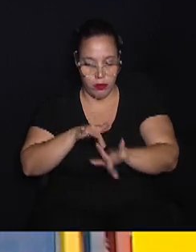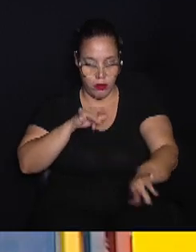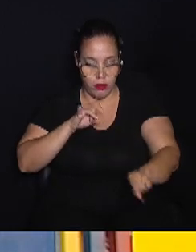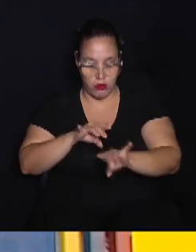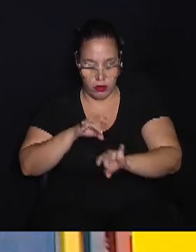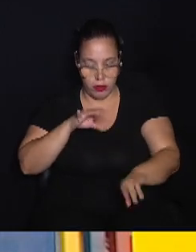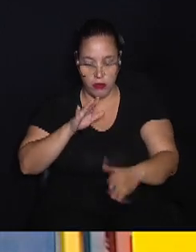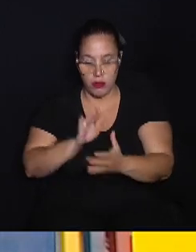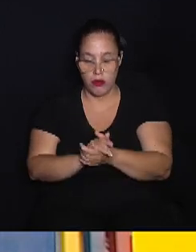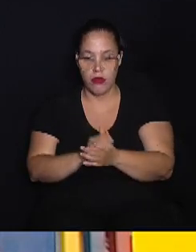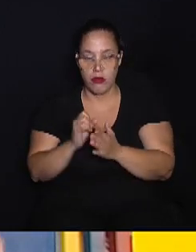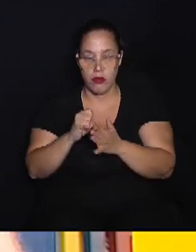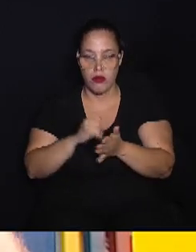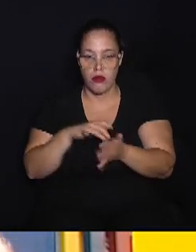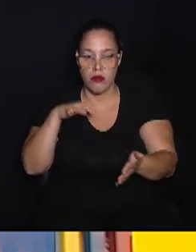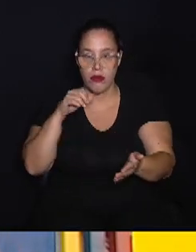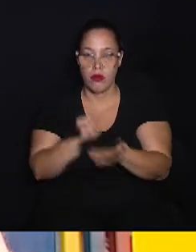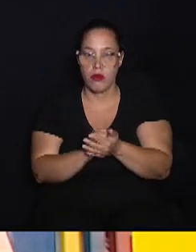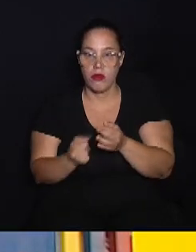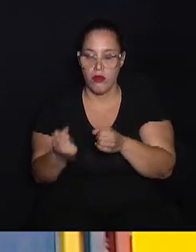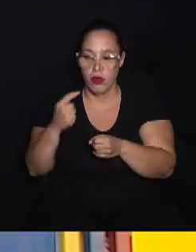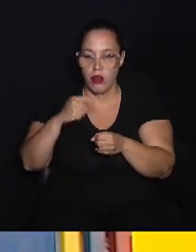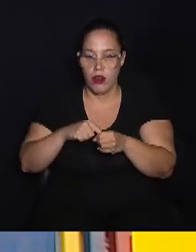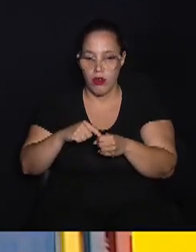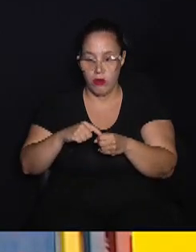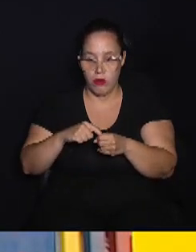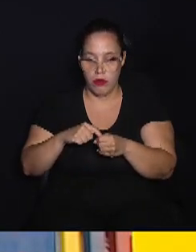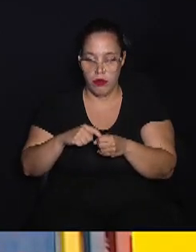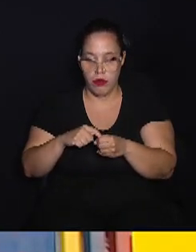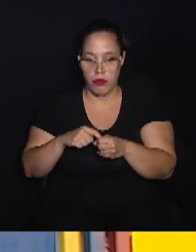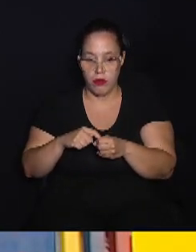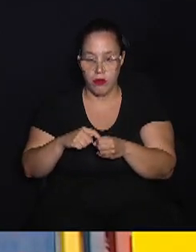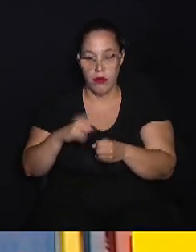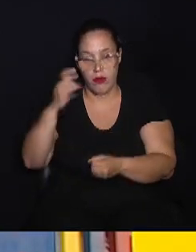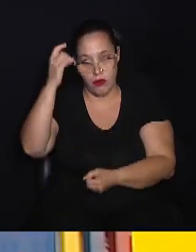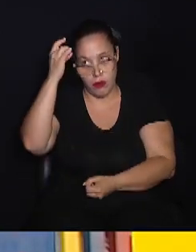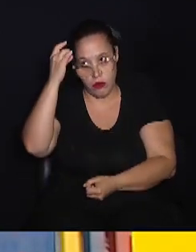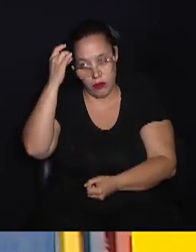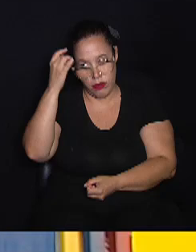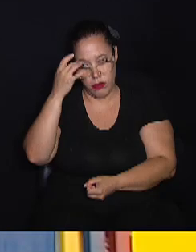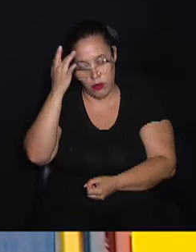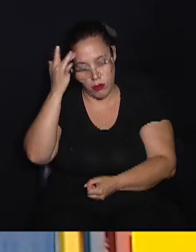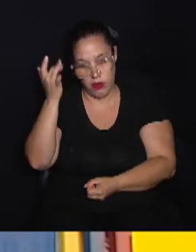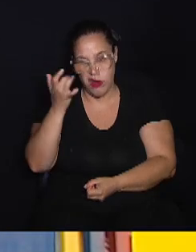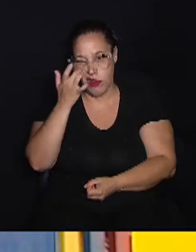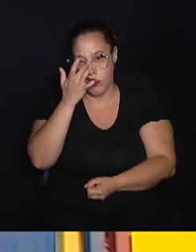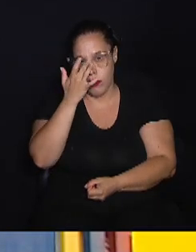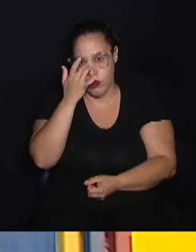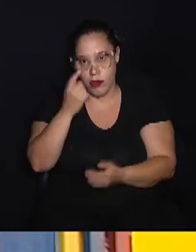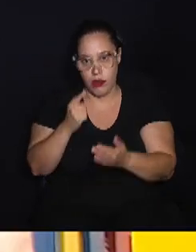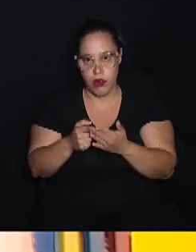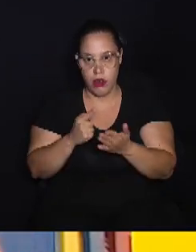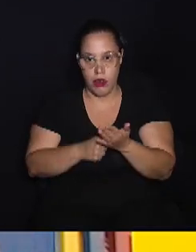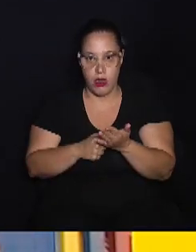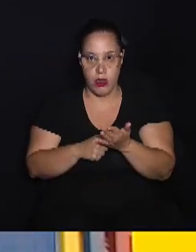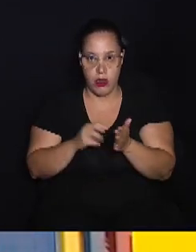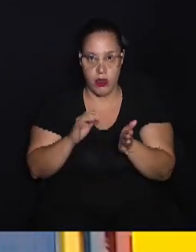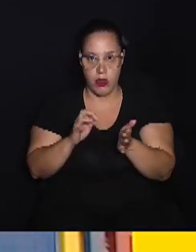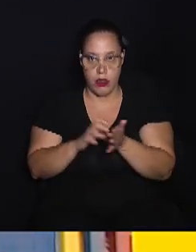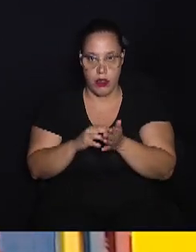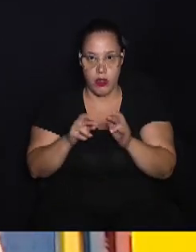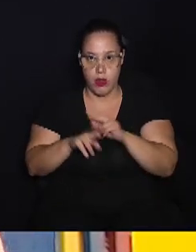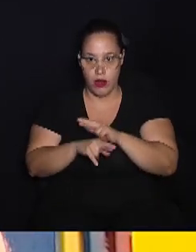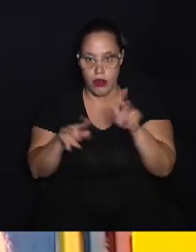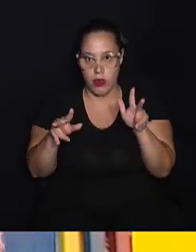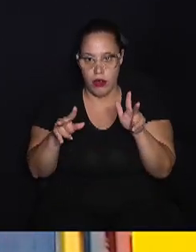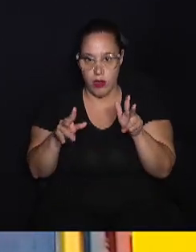e as inscrições São retomadas Amanhã a partir das 8 horas da manhã na etapa denominada cadastro contínuo que aí ele é um pouco diferente